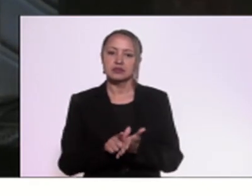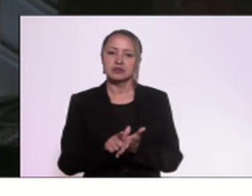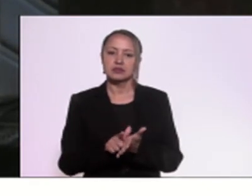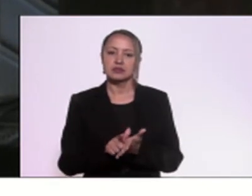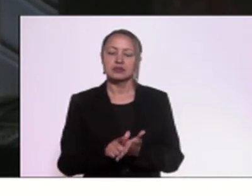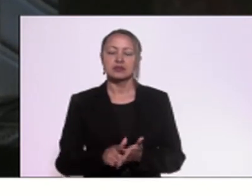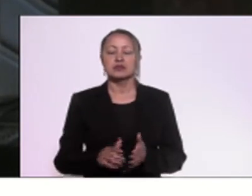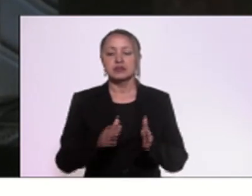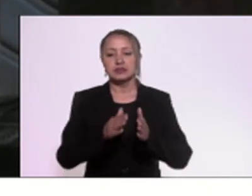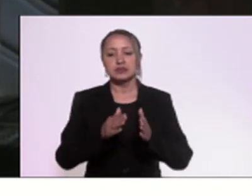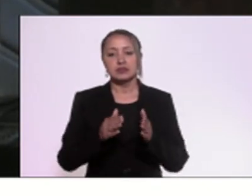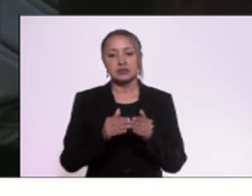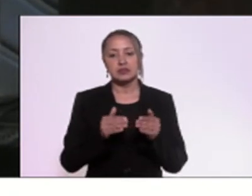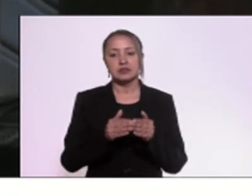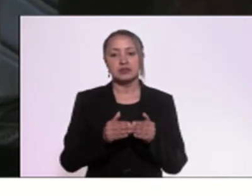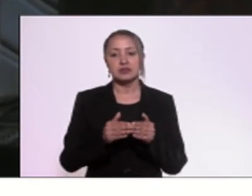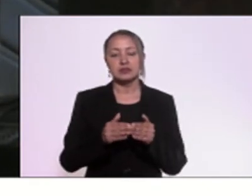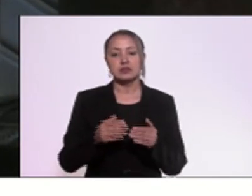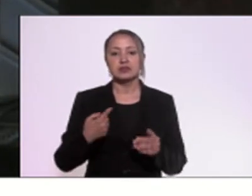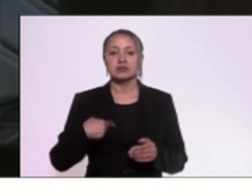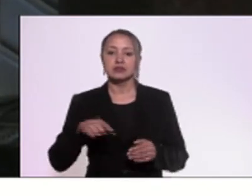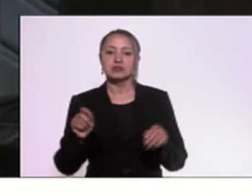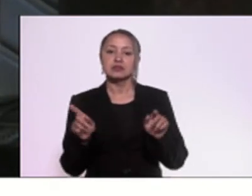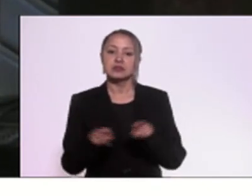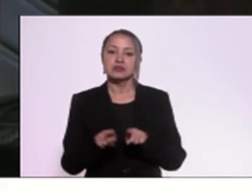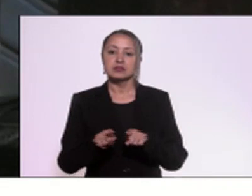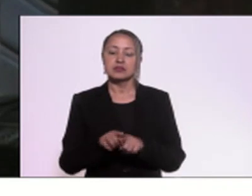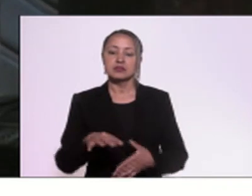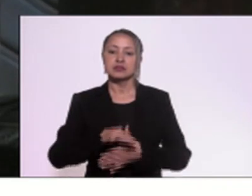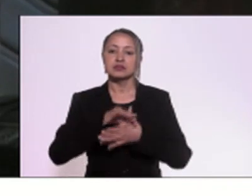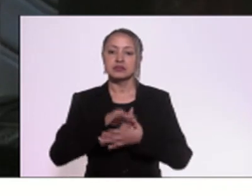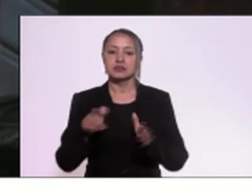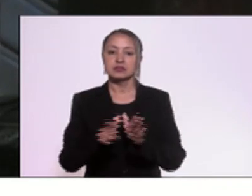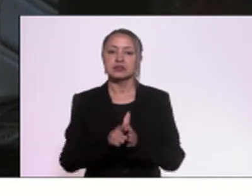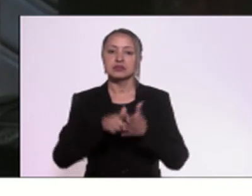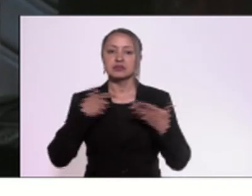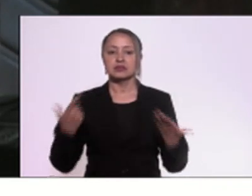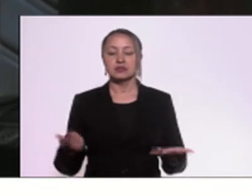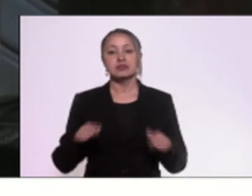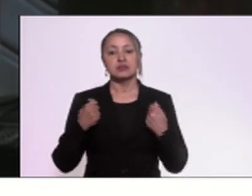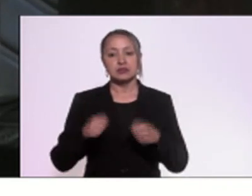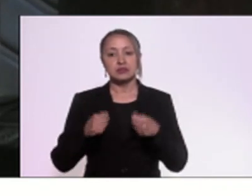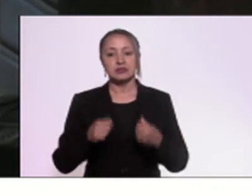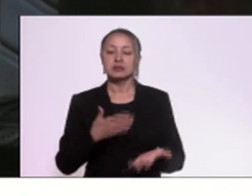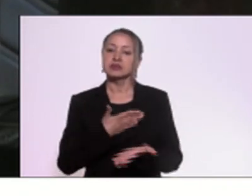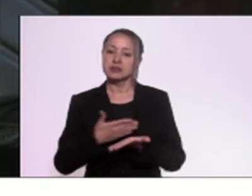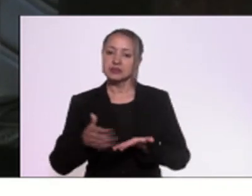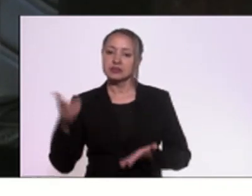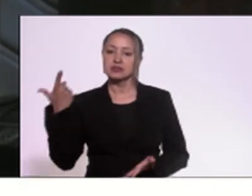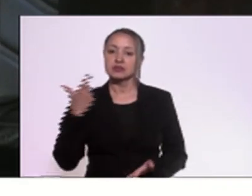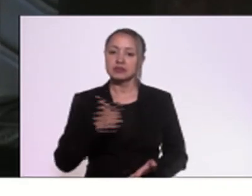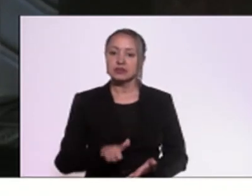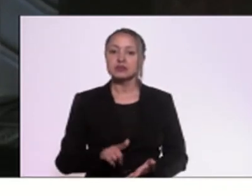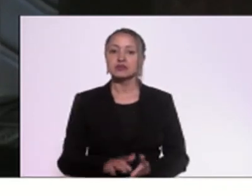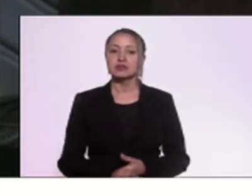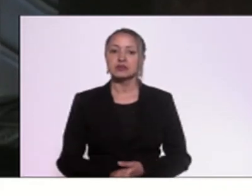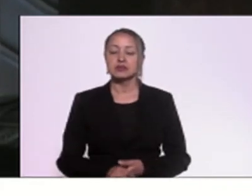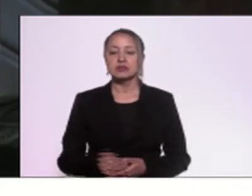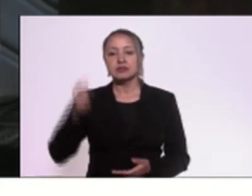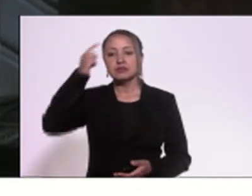e aí esse trabalho, hoje, a gente está brigando, consegui lá um dinheirinho de quando eu